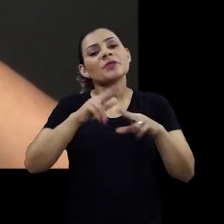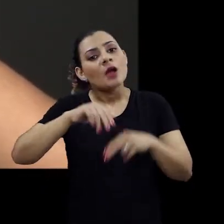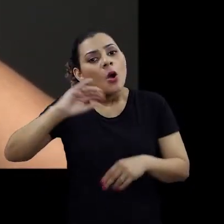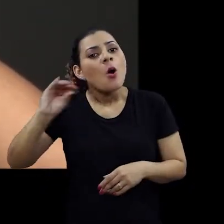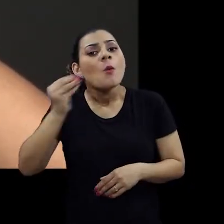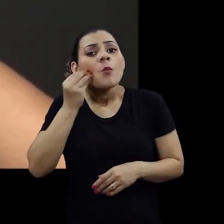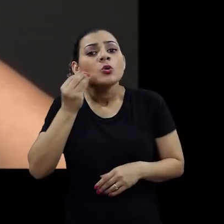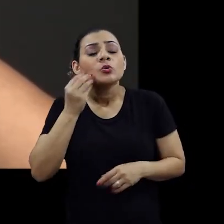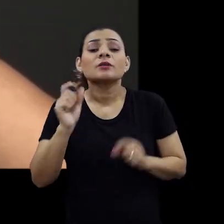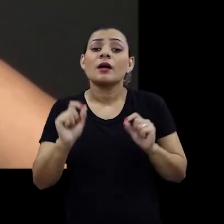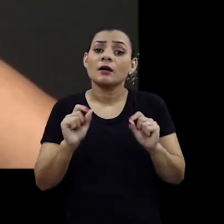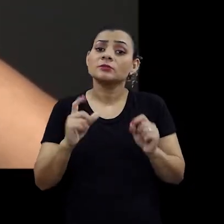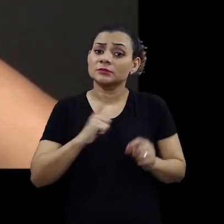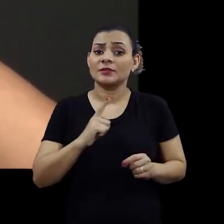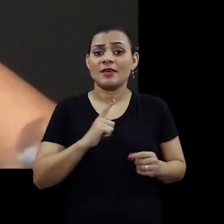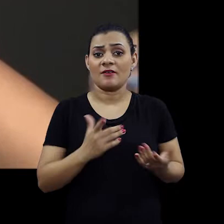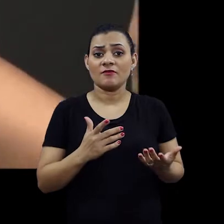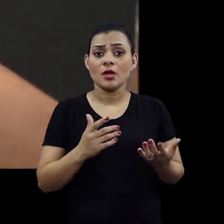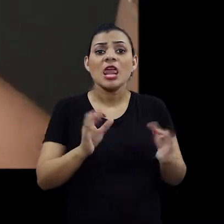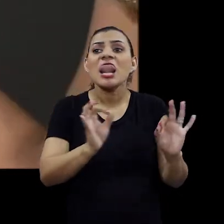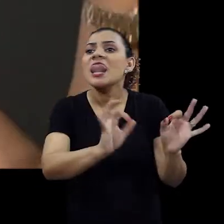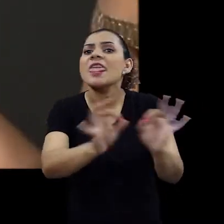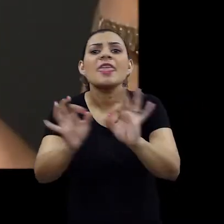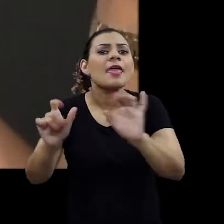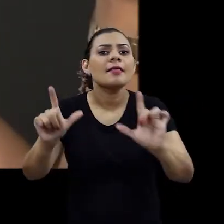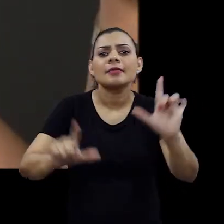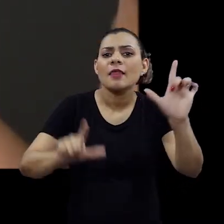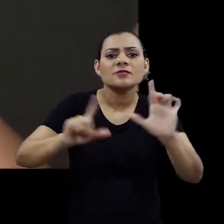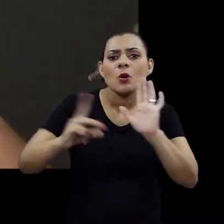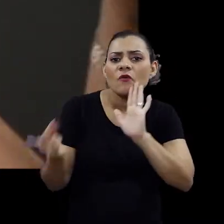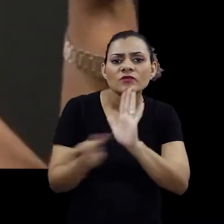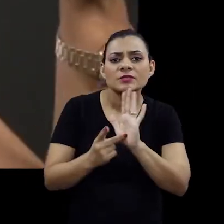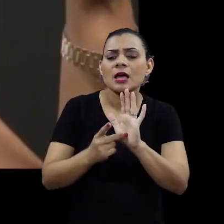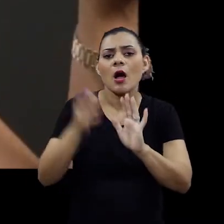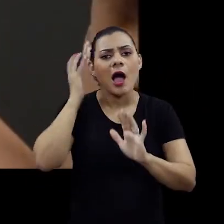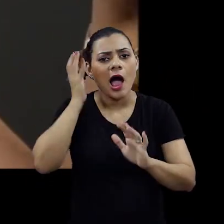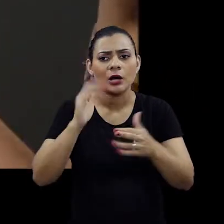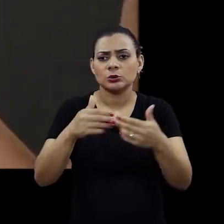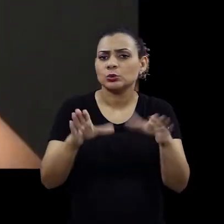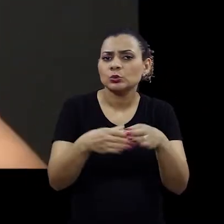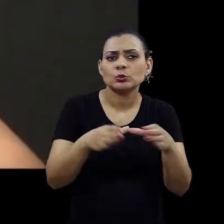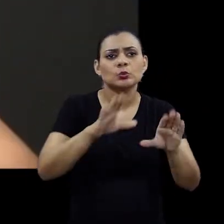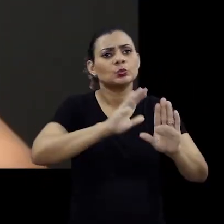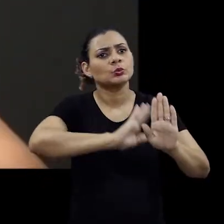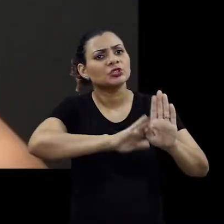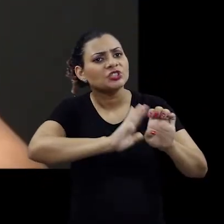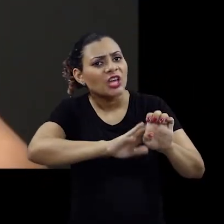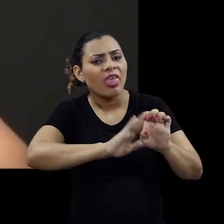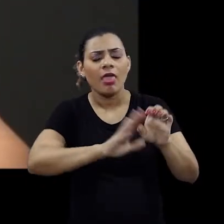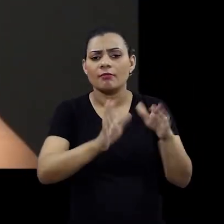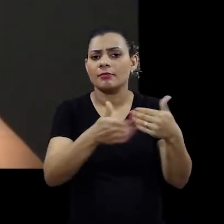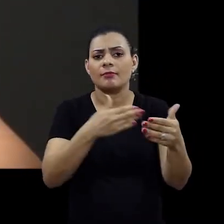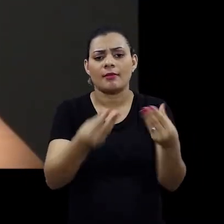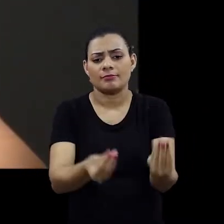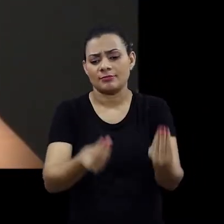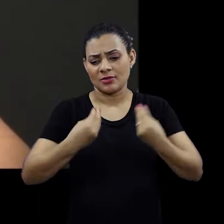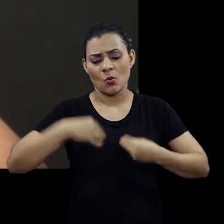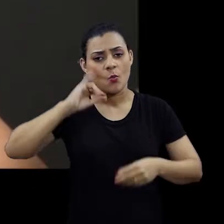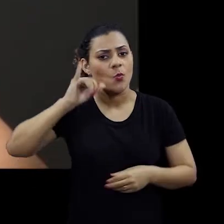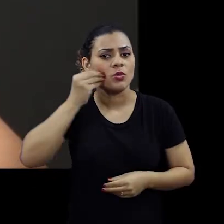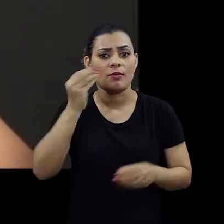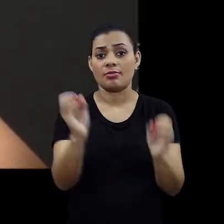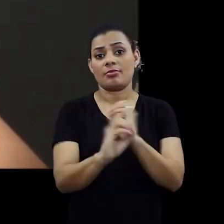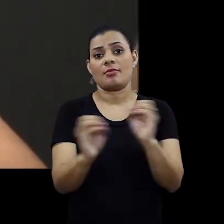essa oportunidade que nenhuma imprensa oficial e nem de esquerda deu para a gente